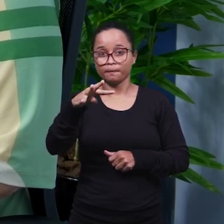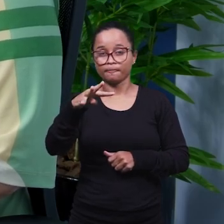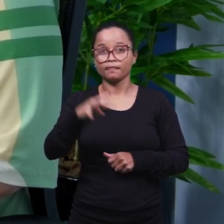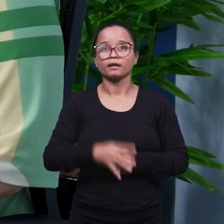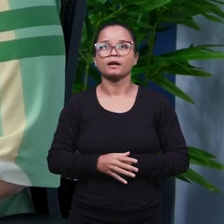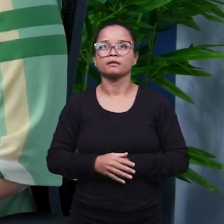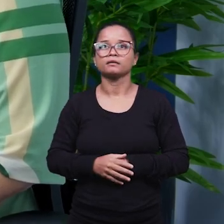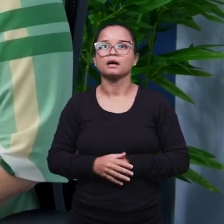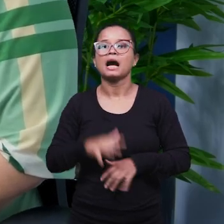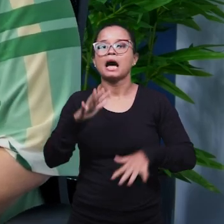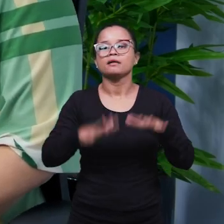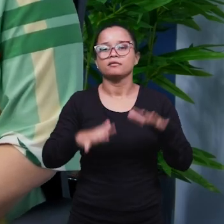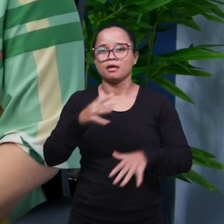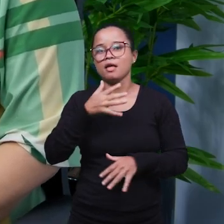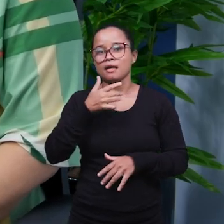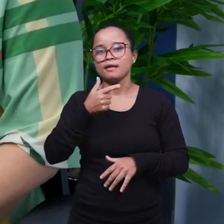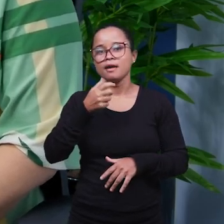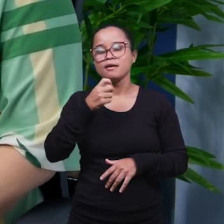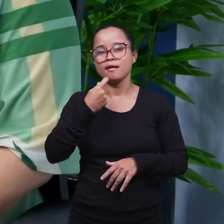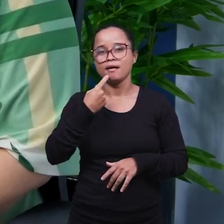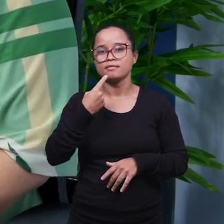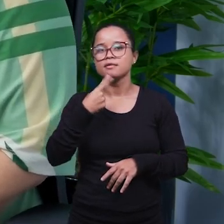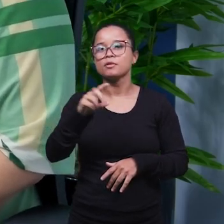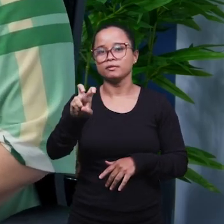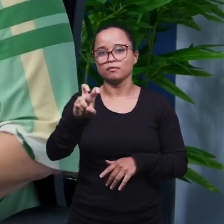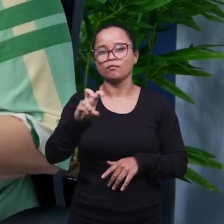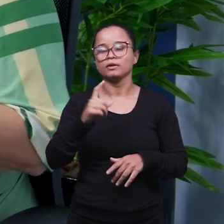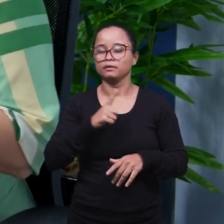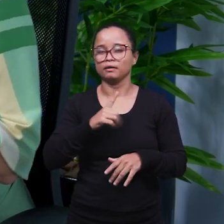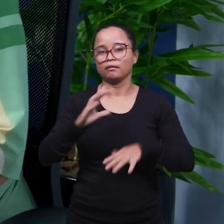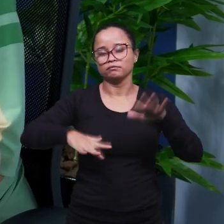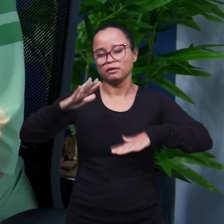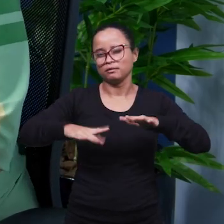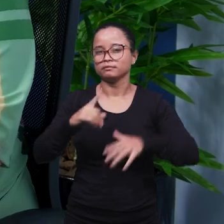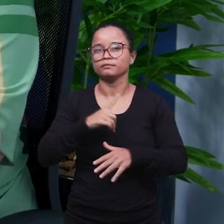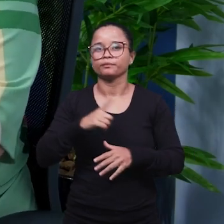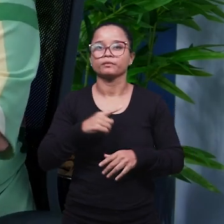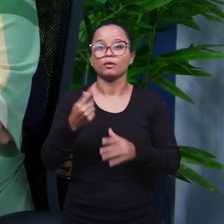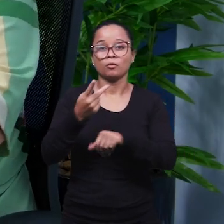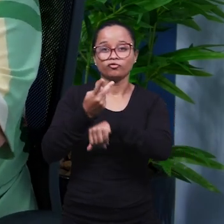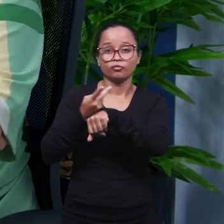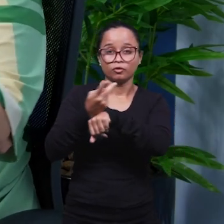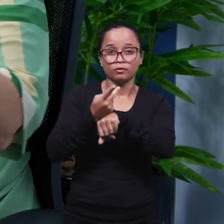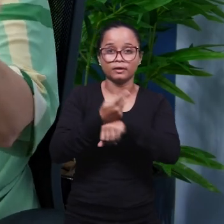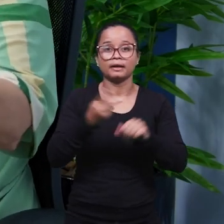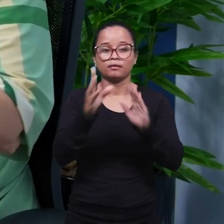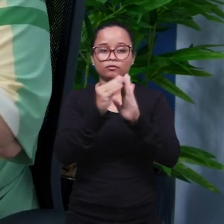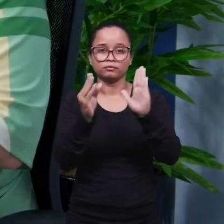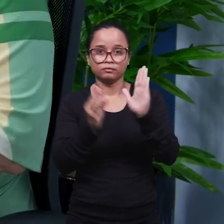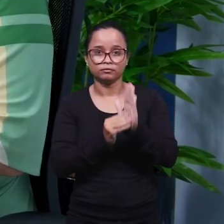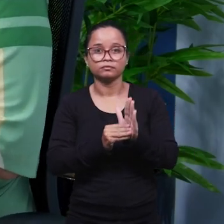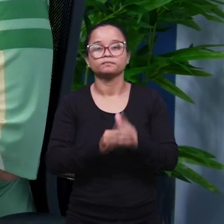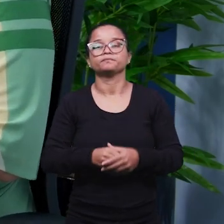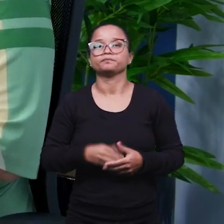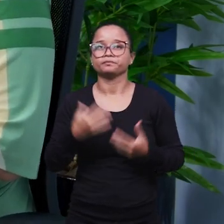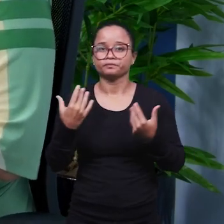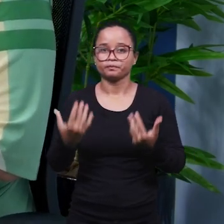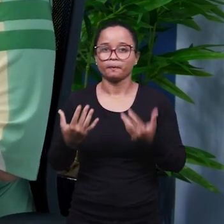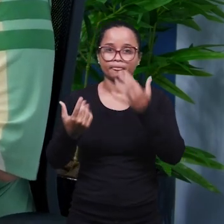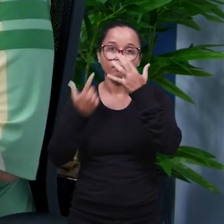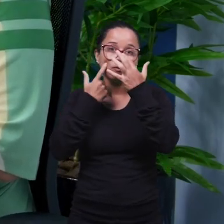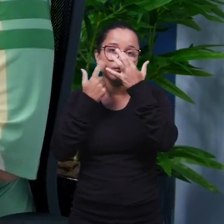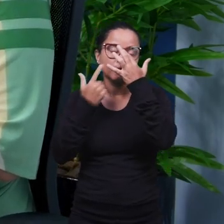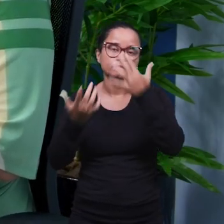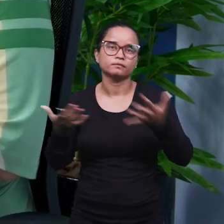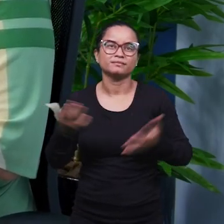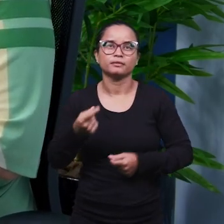quarta e às vezes nós temos a quinta semana. Então, vocês podem procurar o material nessa ordem. Então,